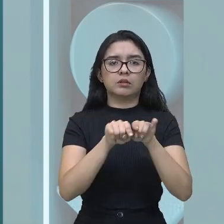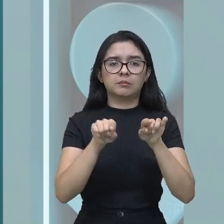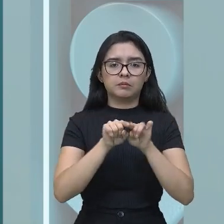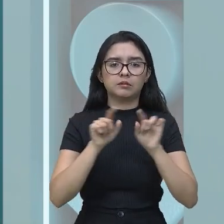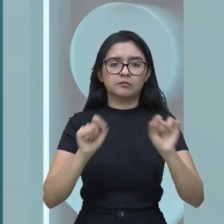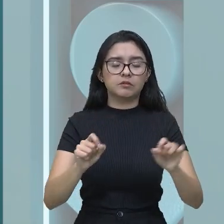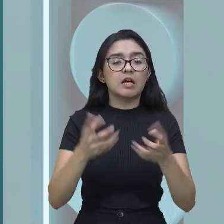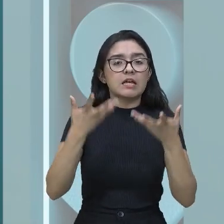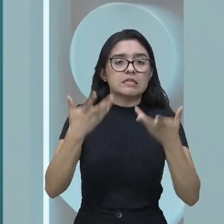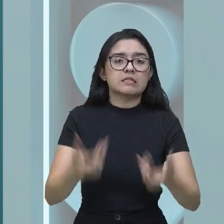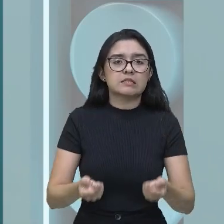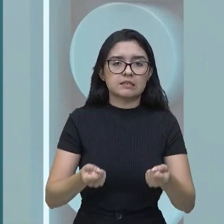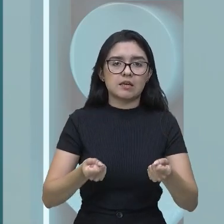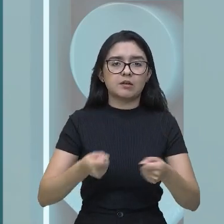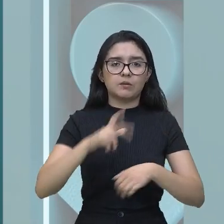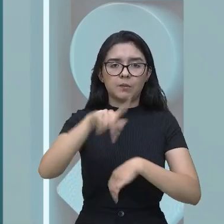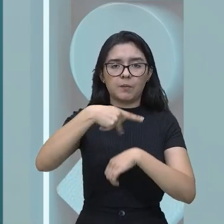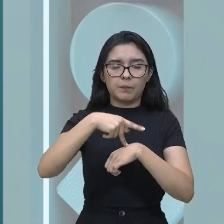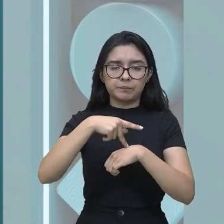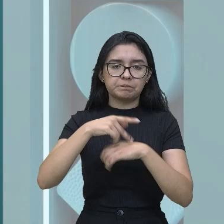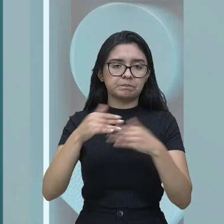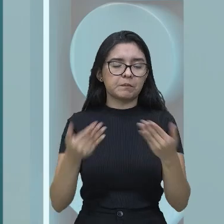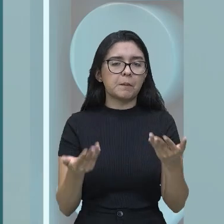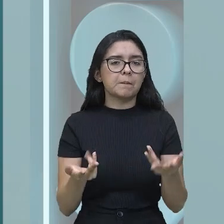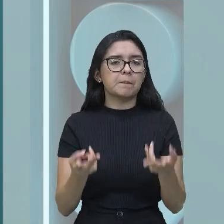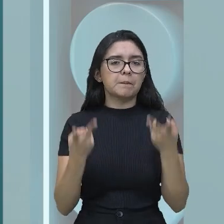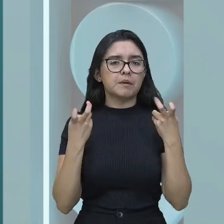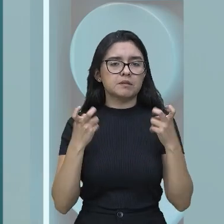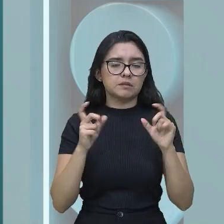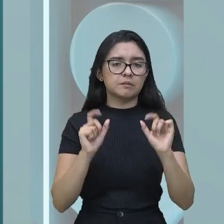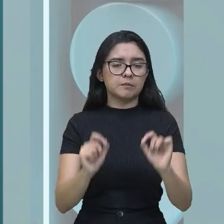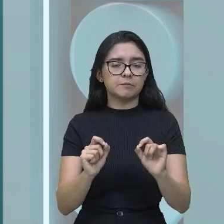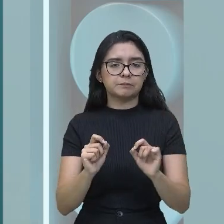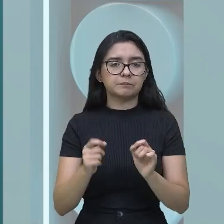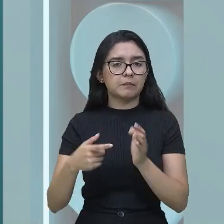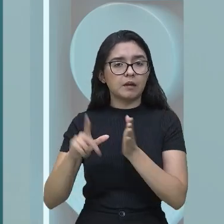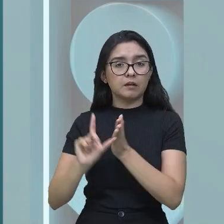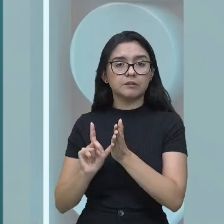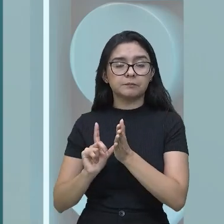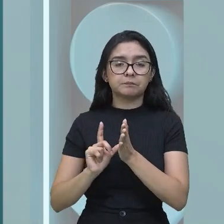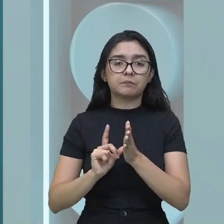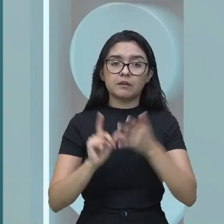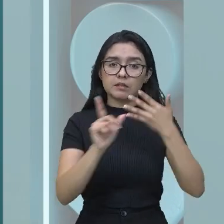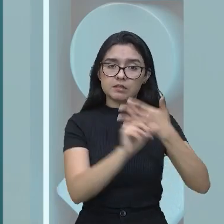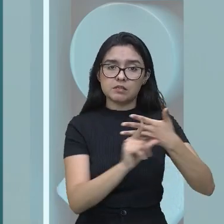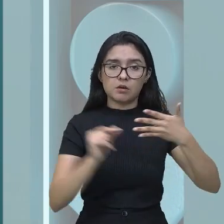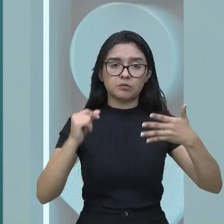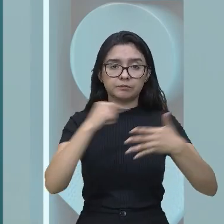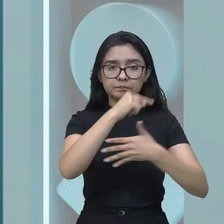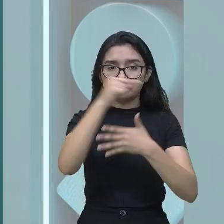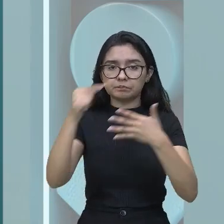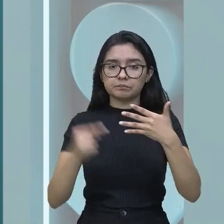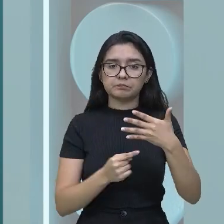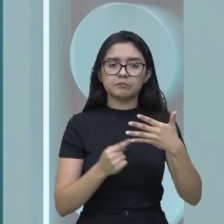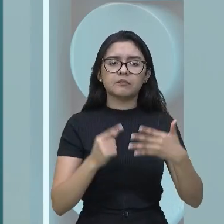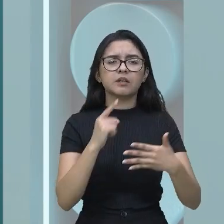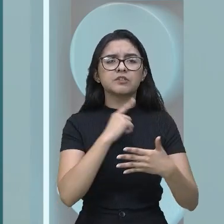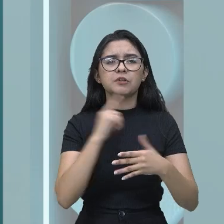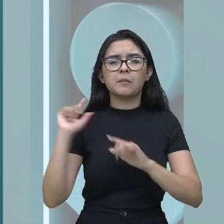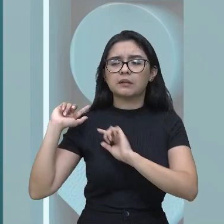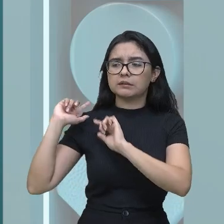aceitos aqui no país certo então percebo que antes disso esses autores aqui no caso nós tínhamos toda uma